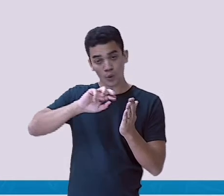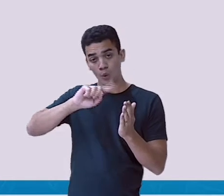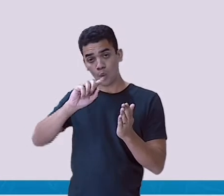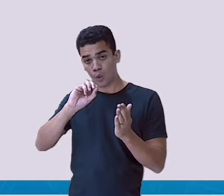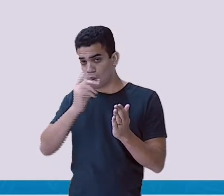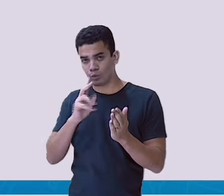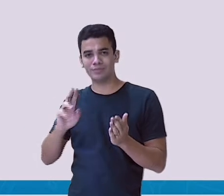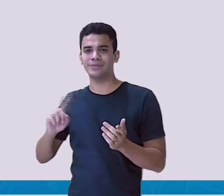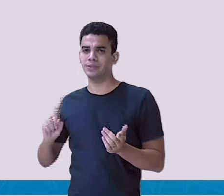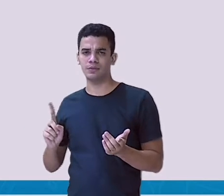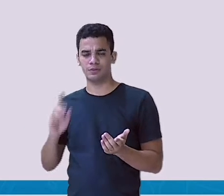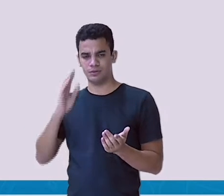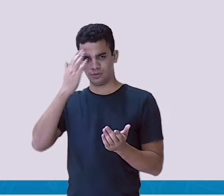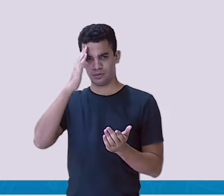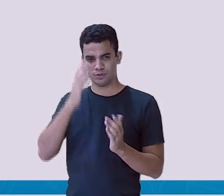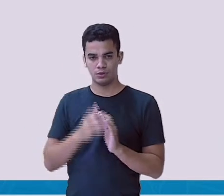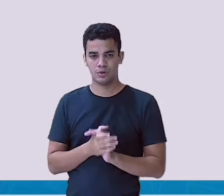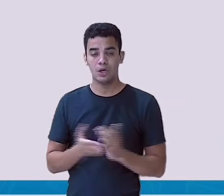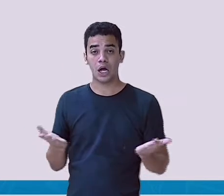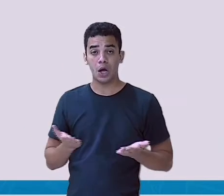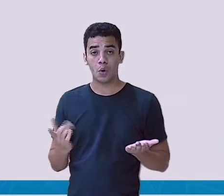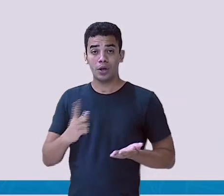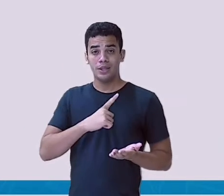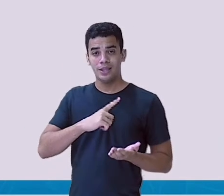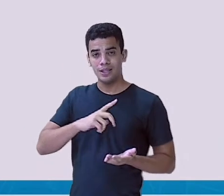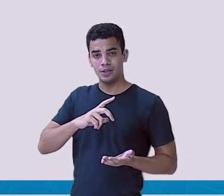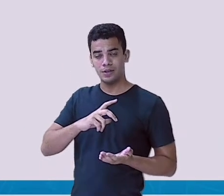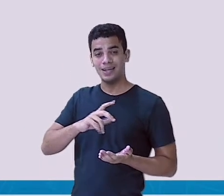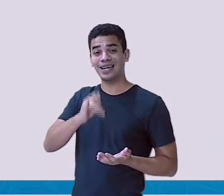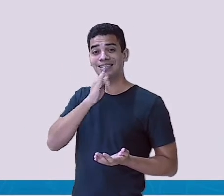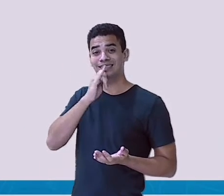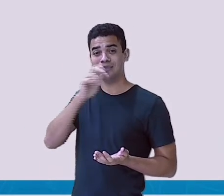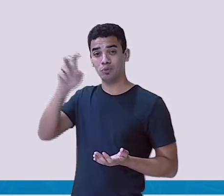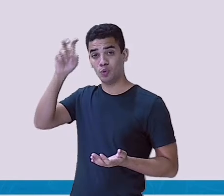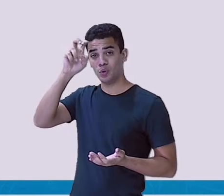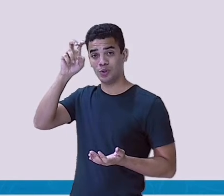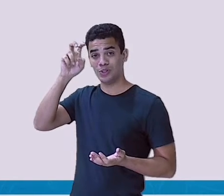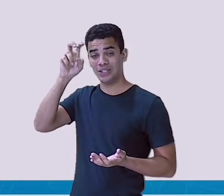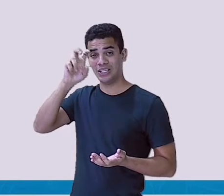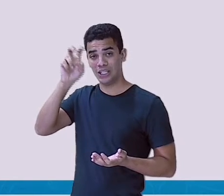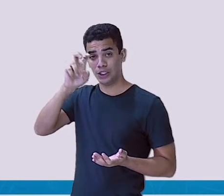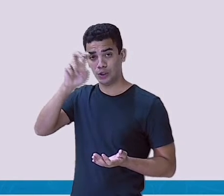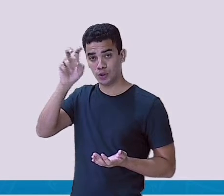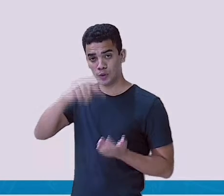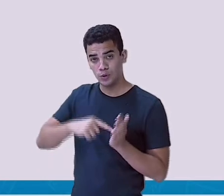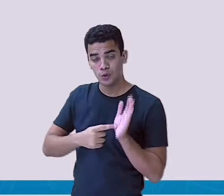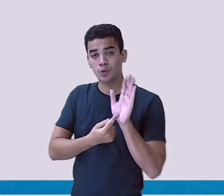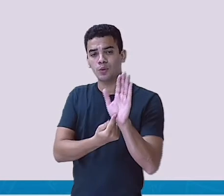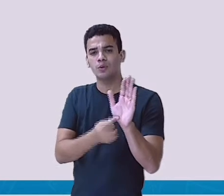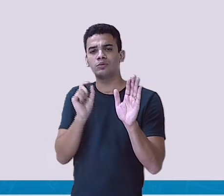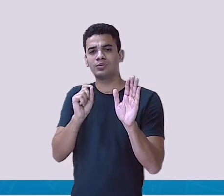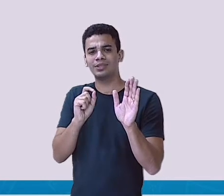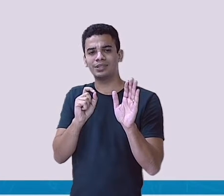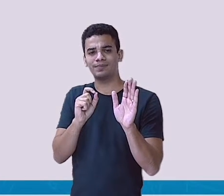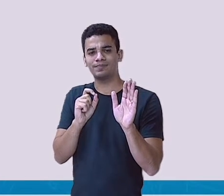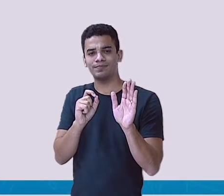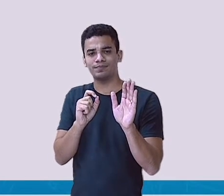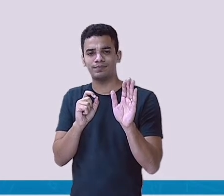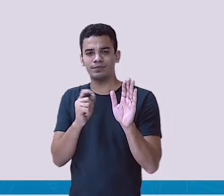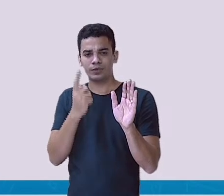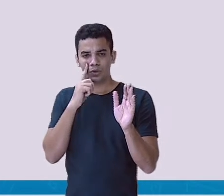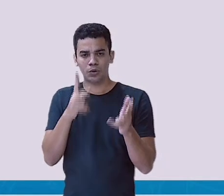que é o caso especial do triângulo retângulo. Os lados onde tem o ângulo reto